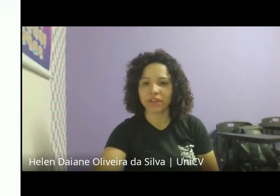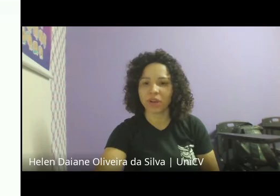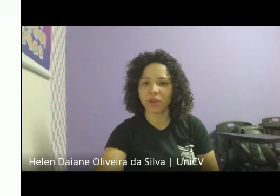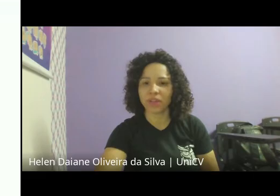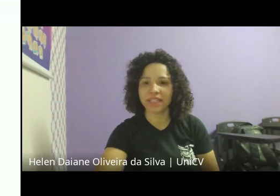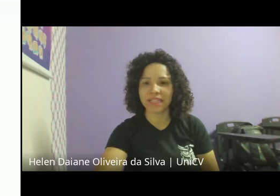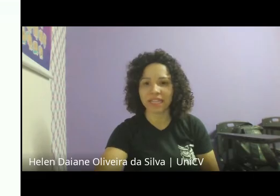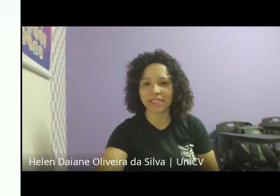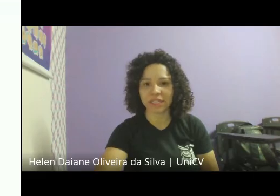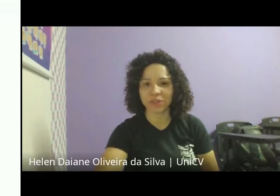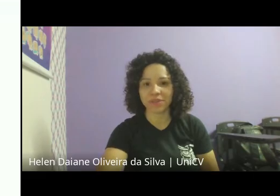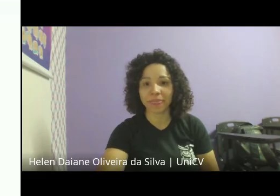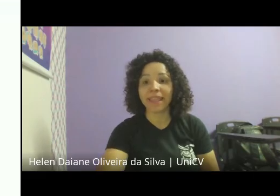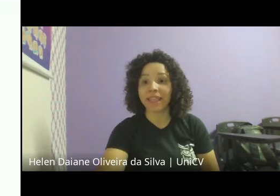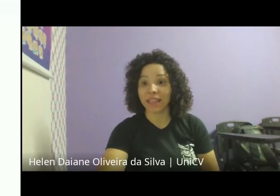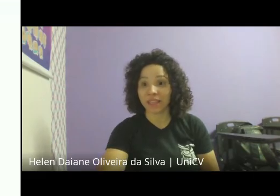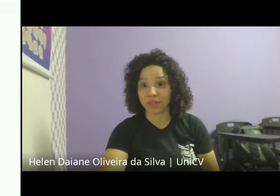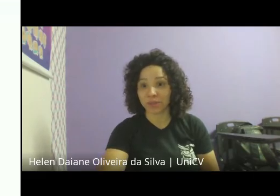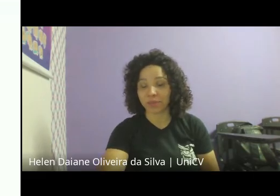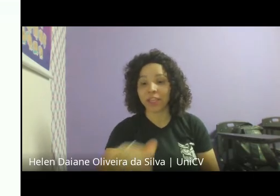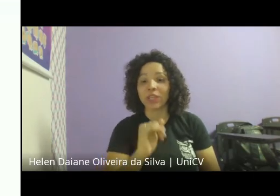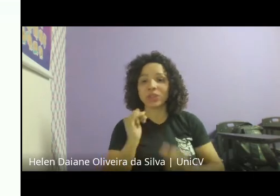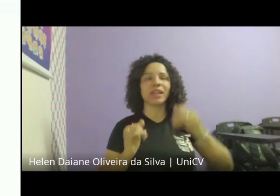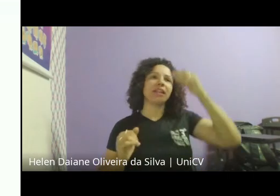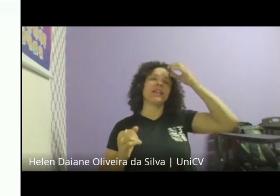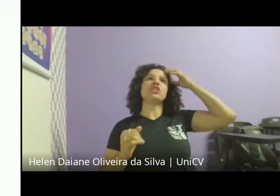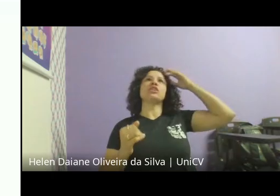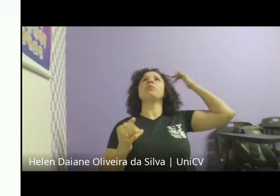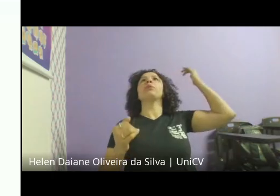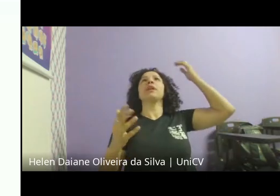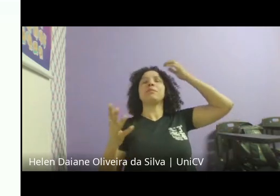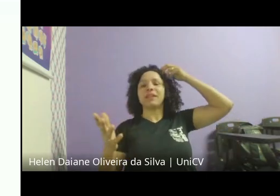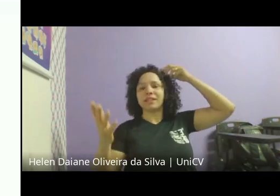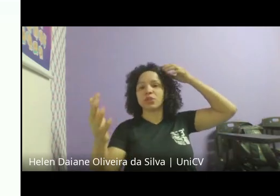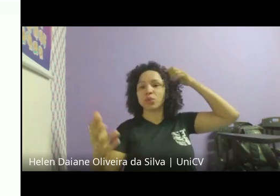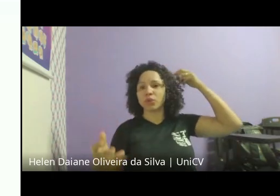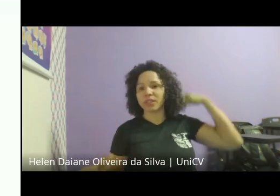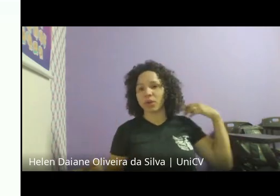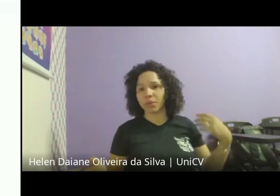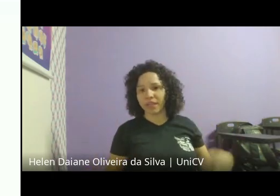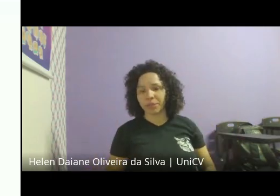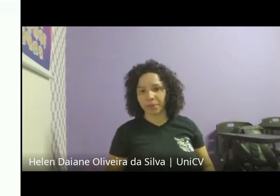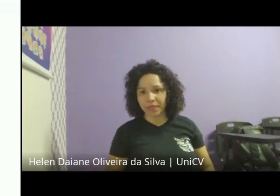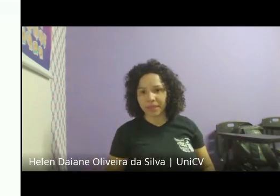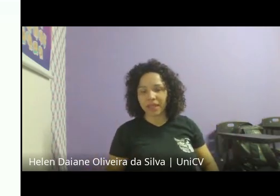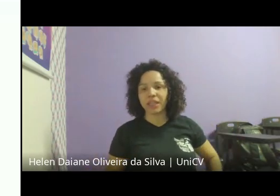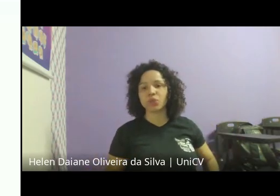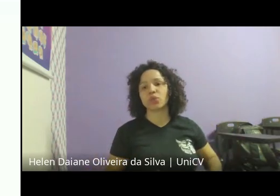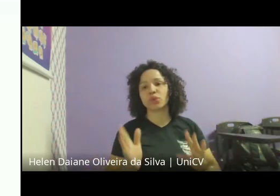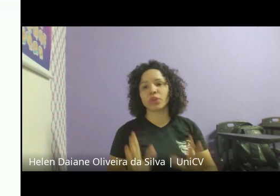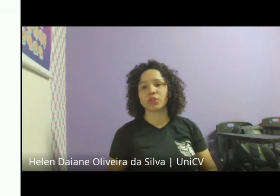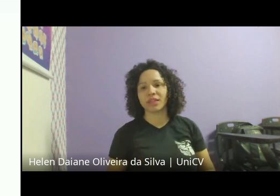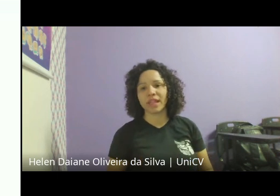Ricardina falou sinais caseiros. Isso. Só que daí que a gente tem o problema desse surdo que se comunica por mímica